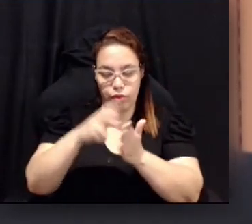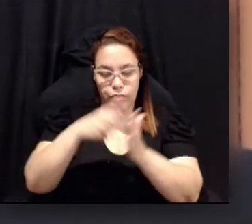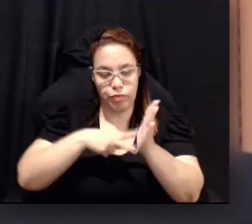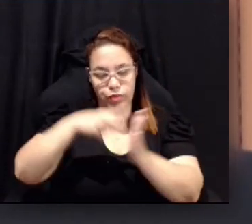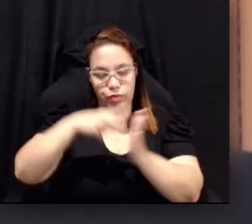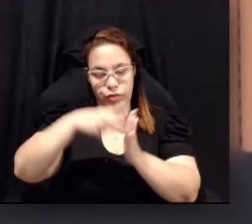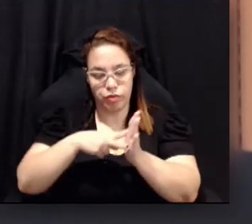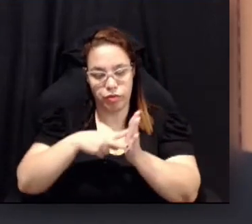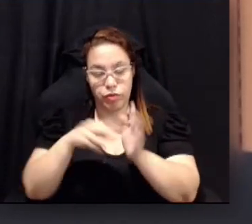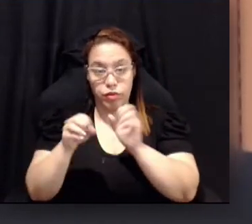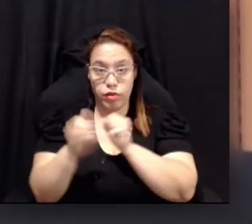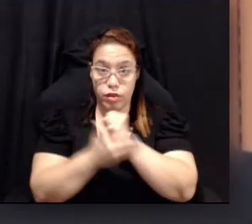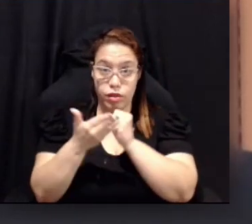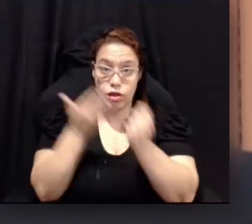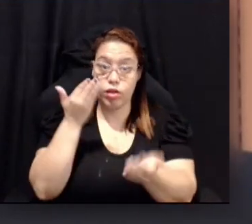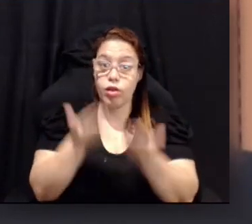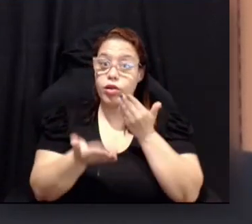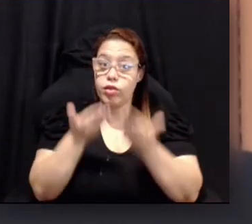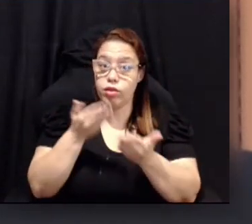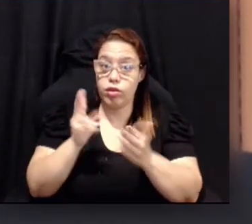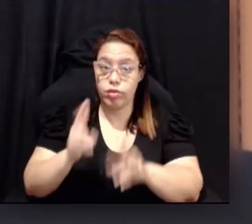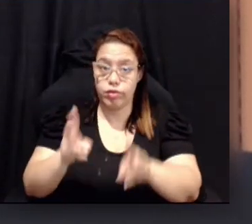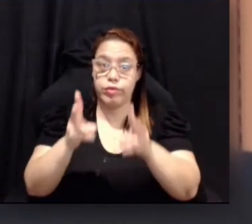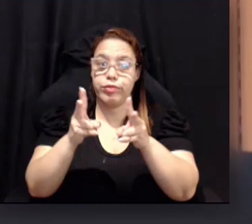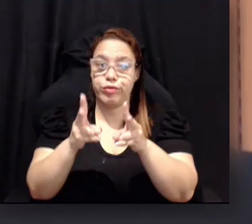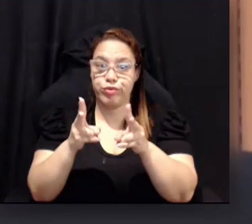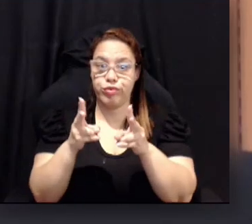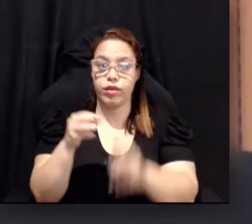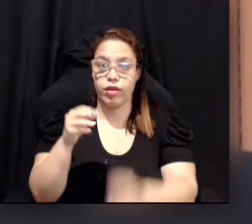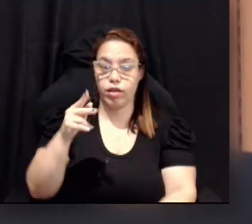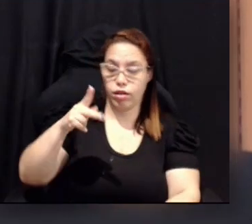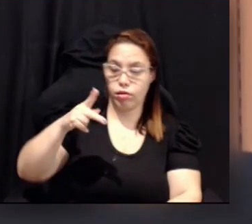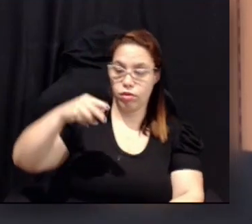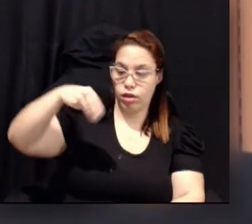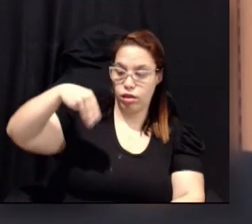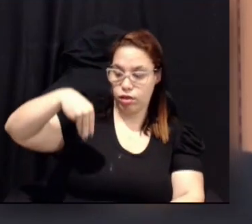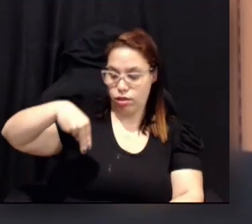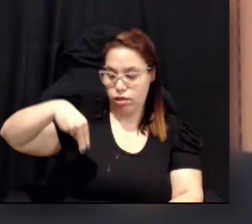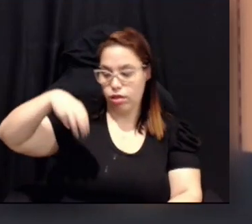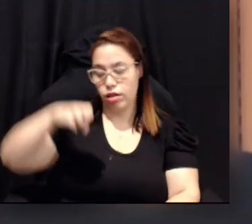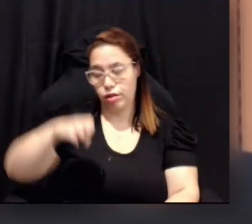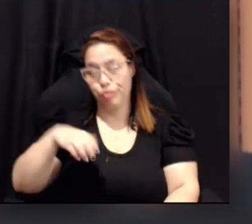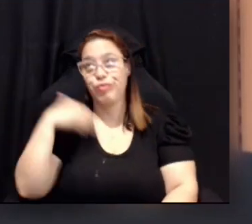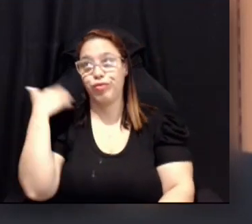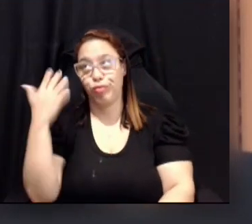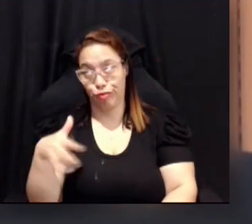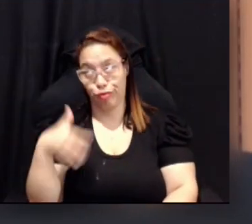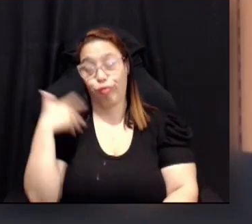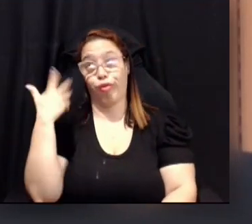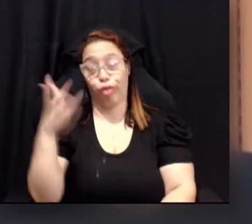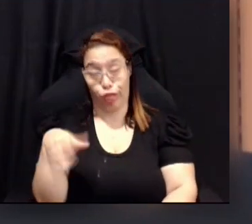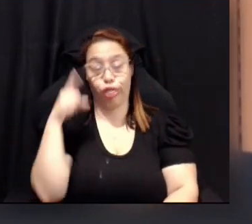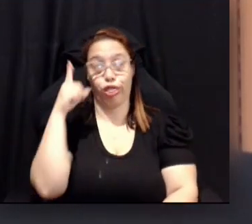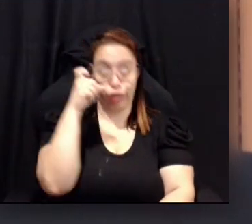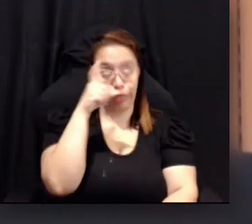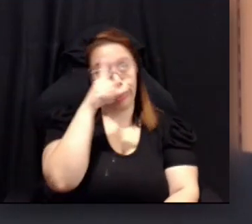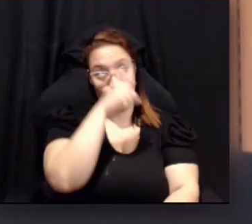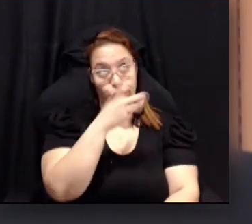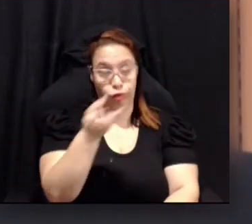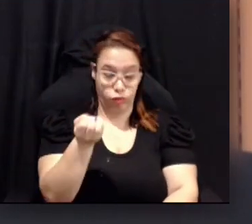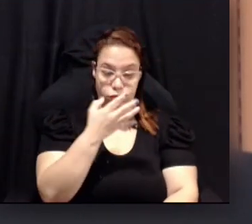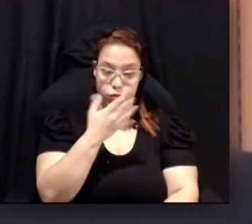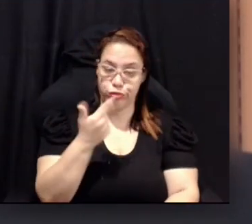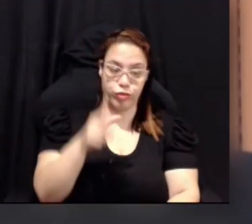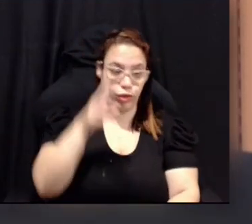as desigualdades, e vamos continuar PNE após PNE, repetindo os nossos desafios, porque a gente não dá prioridade aos